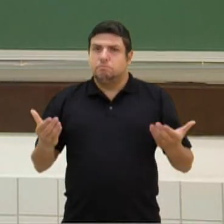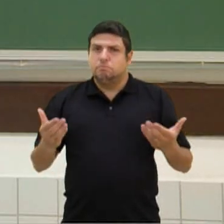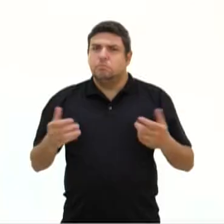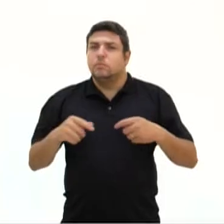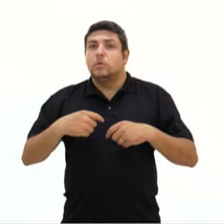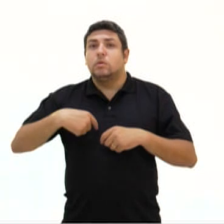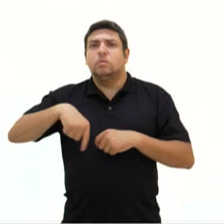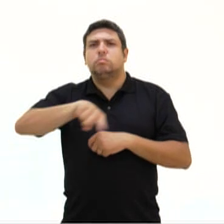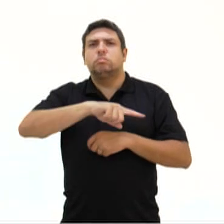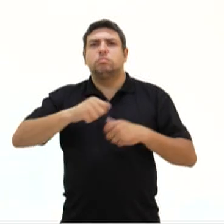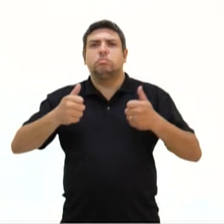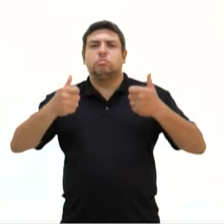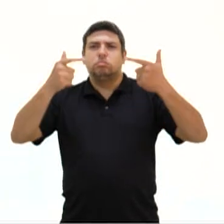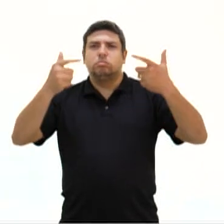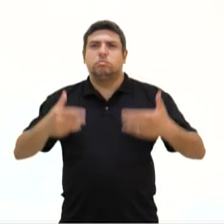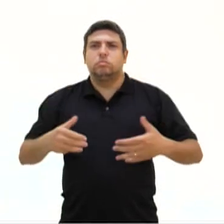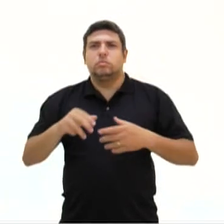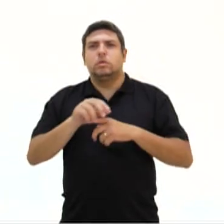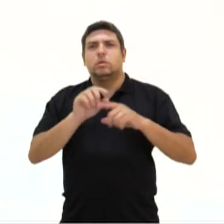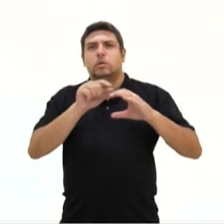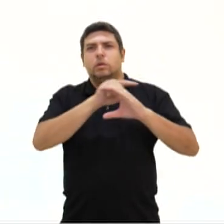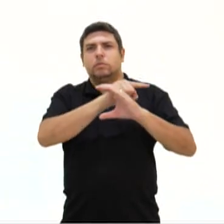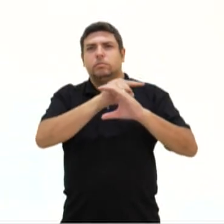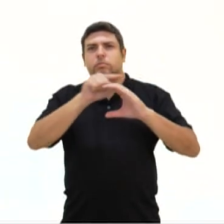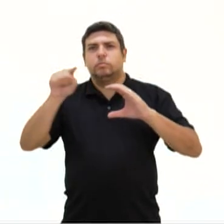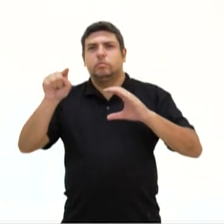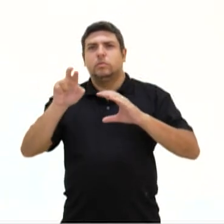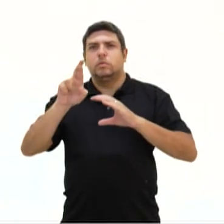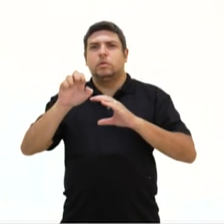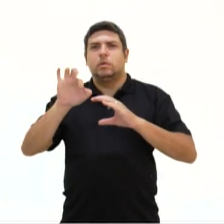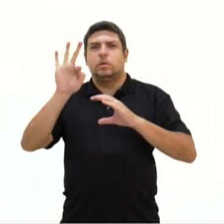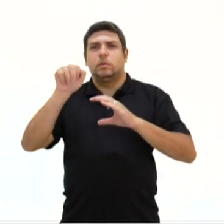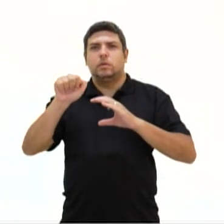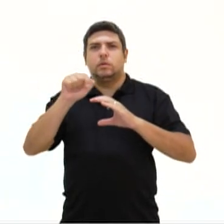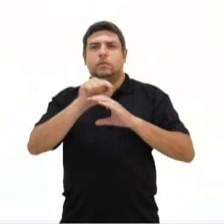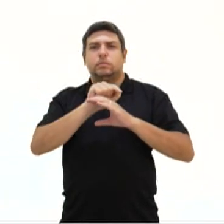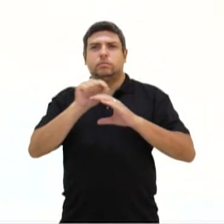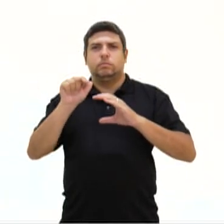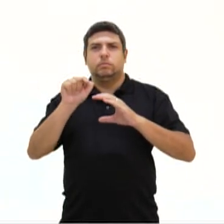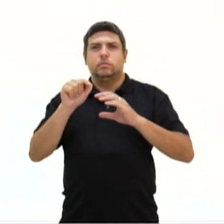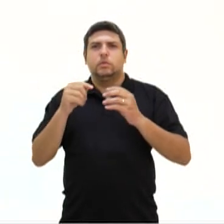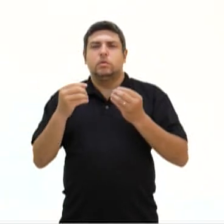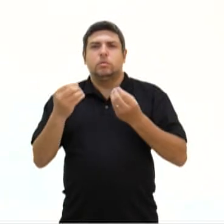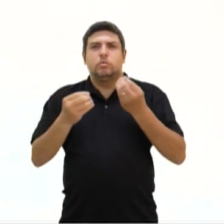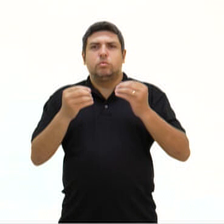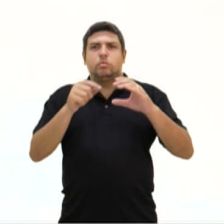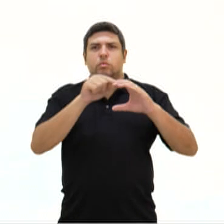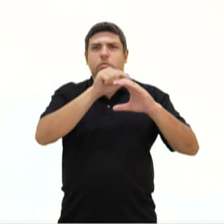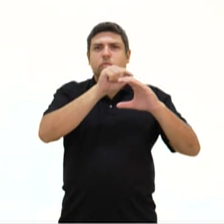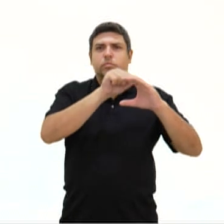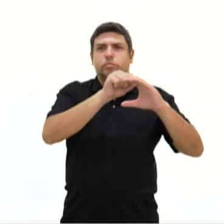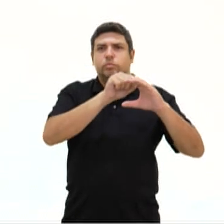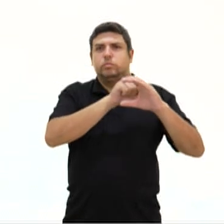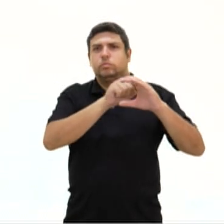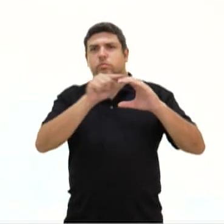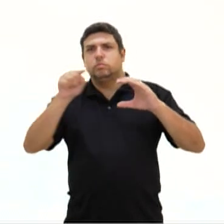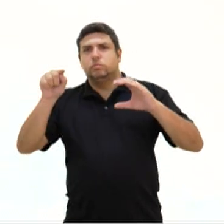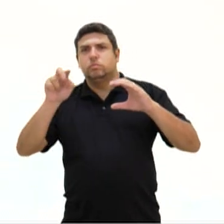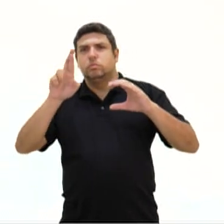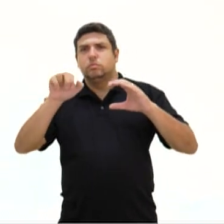falando também da reta, olha a reta aqui, e da distância entre ponto e reta,